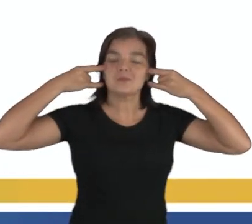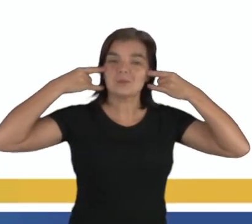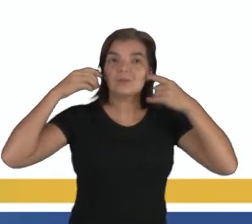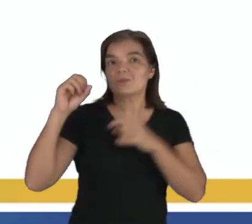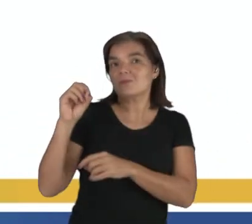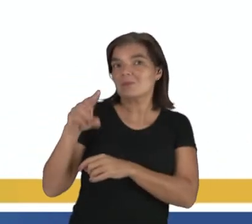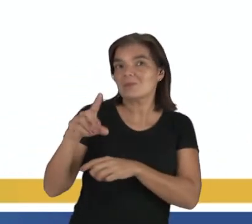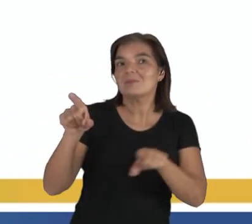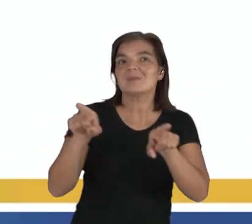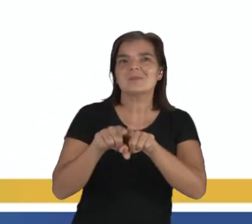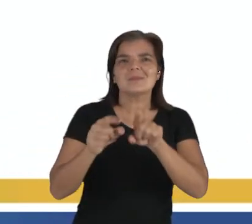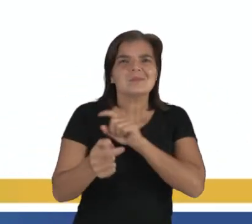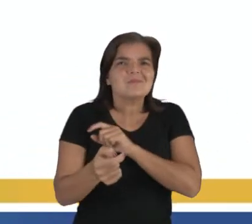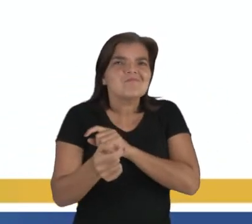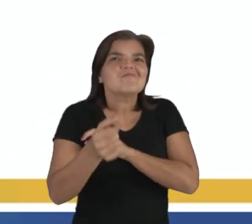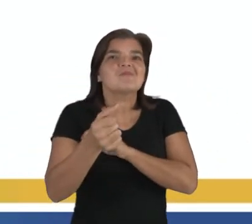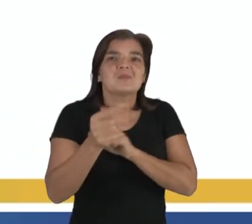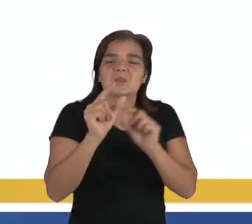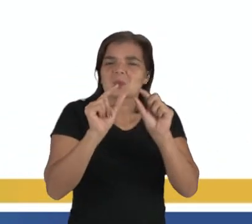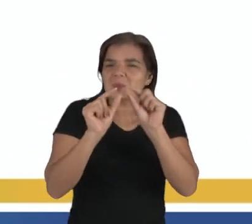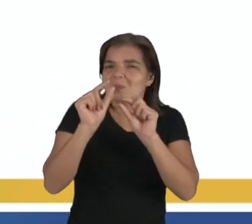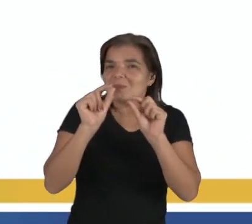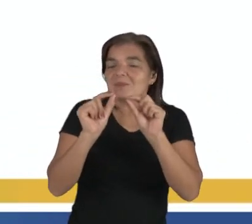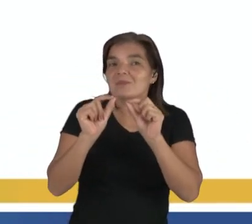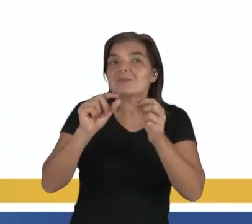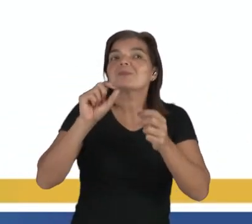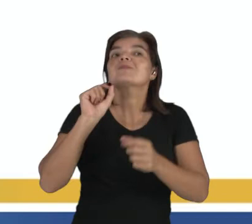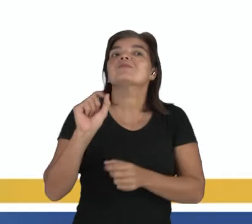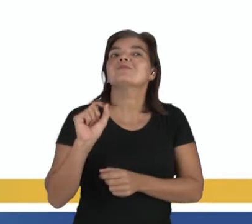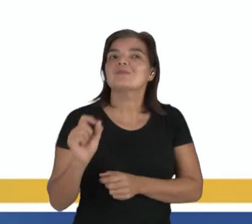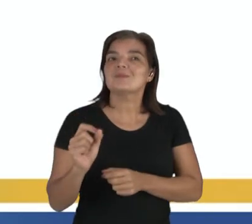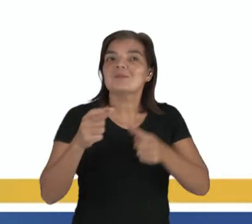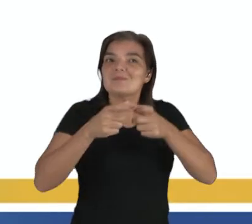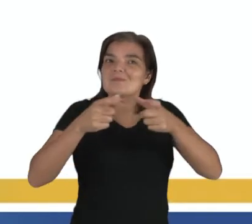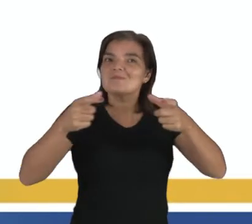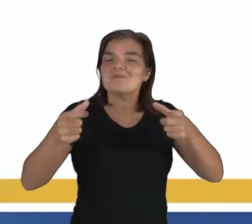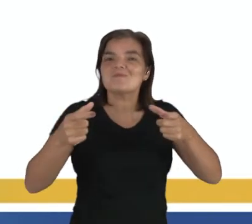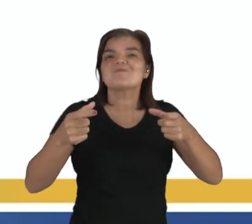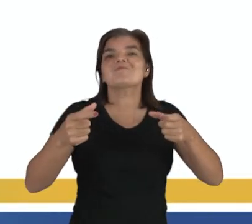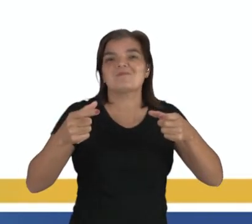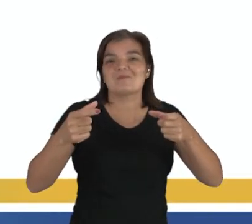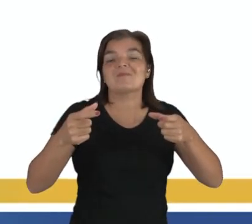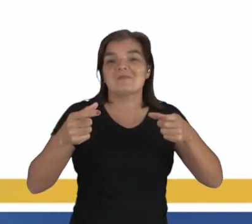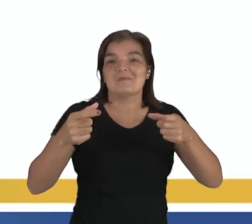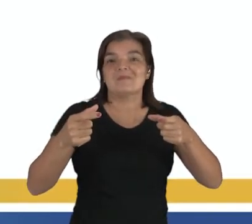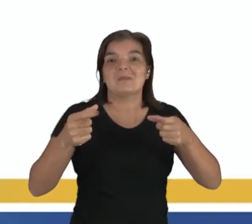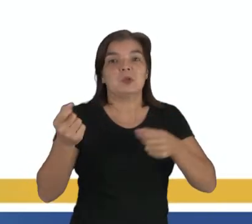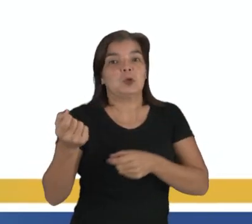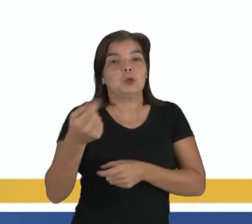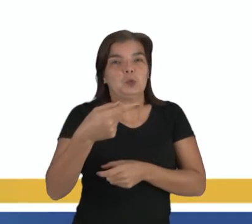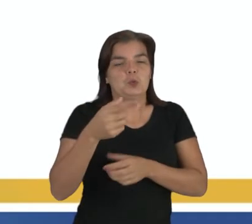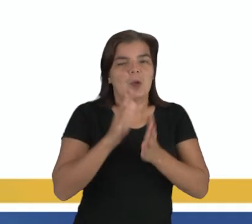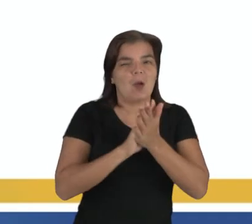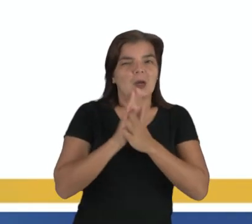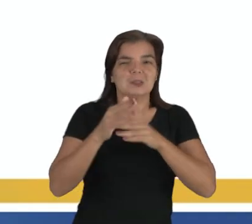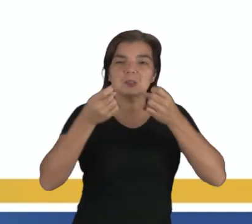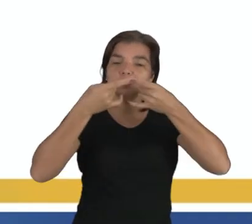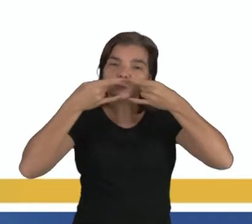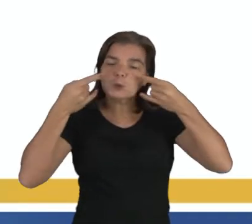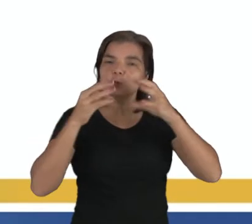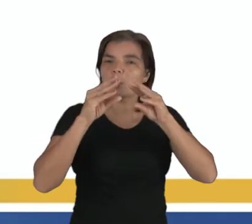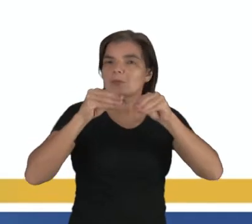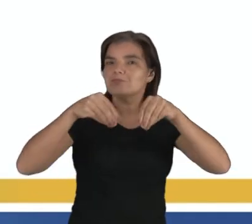máscara, este vírus quase sempre está a bordo de uma gotícula, que é, sim, maior do que a trama do